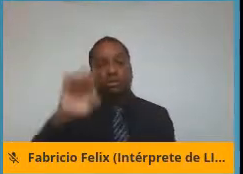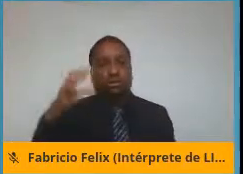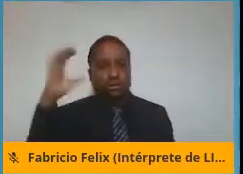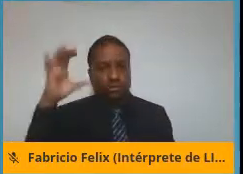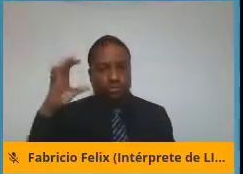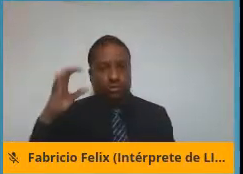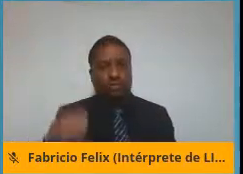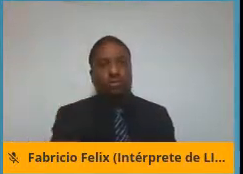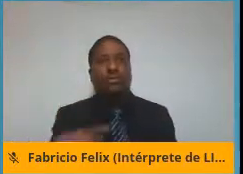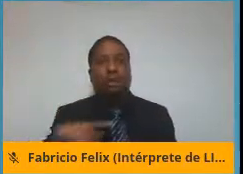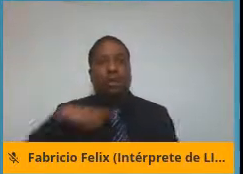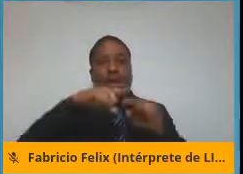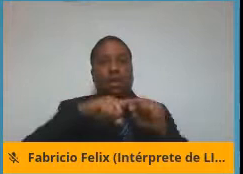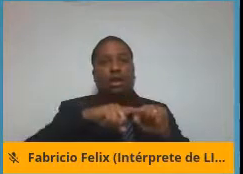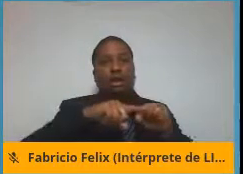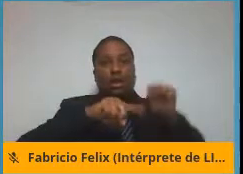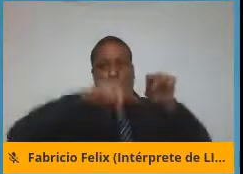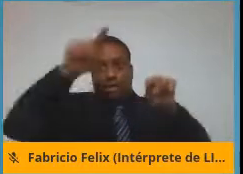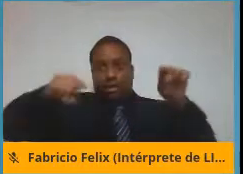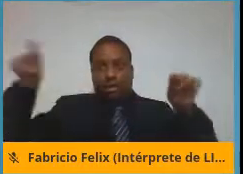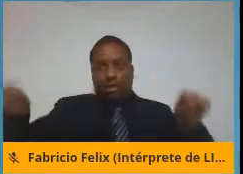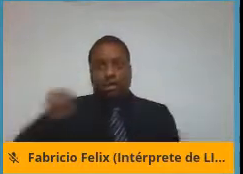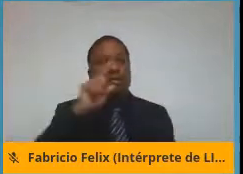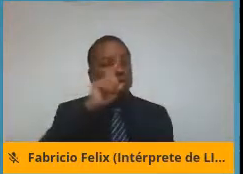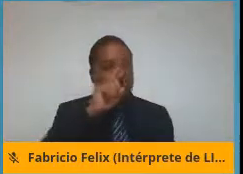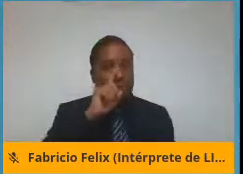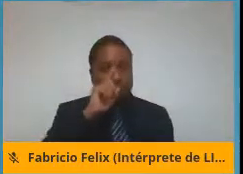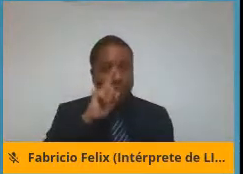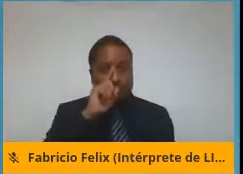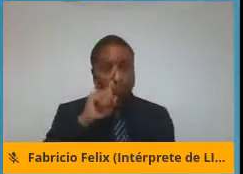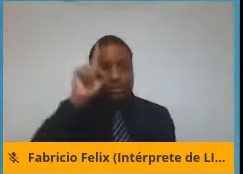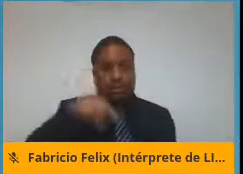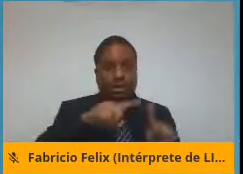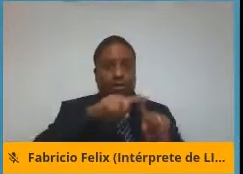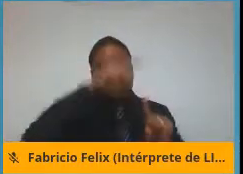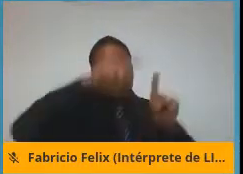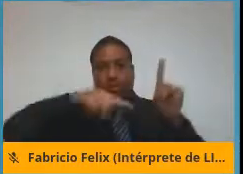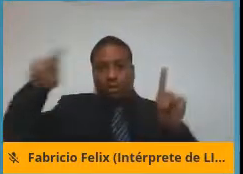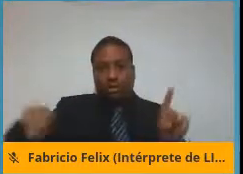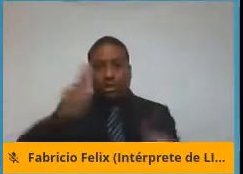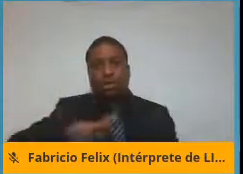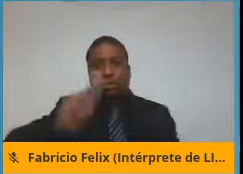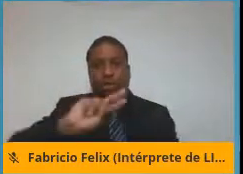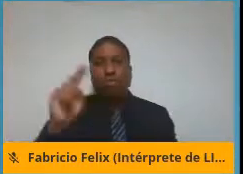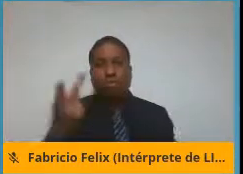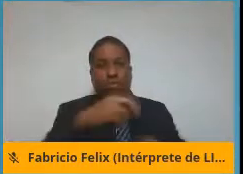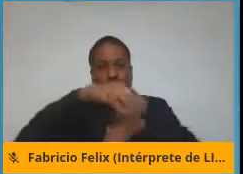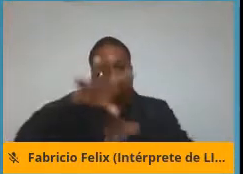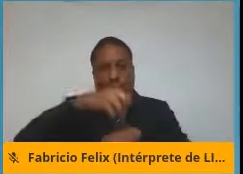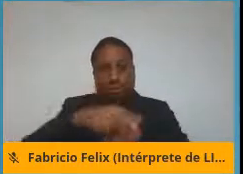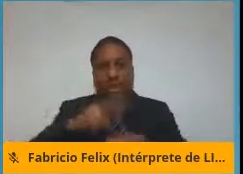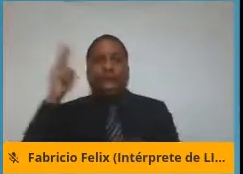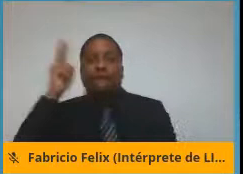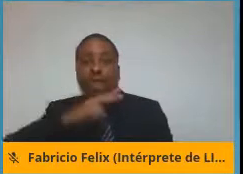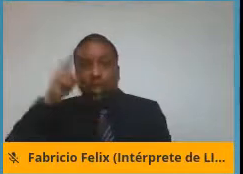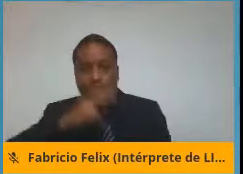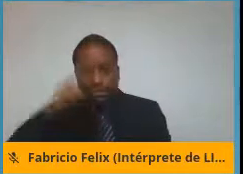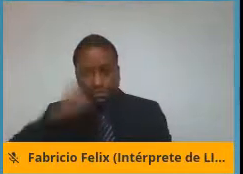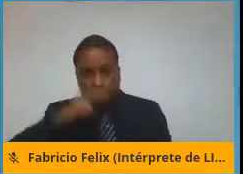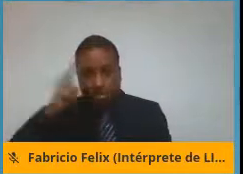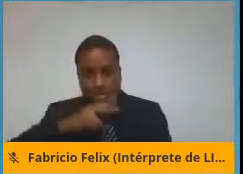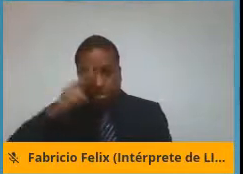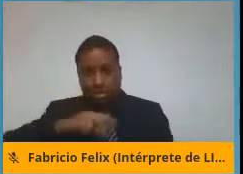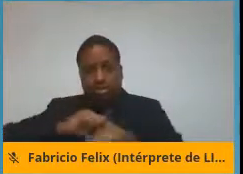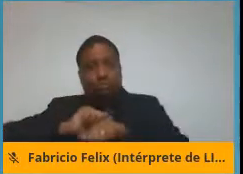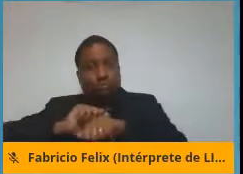tal de diagrama de risco. Ele é um diagrama que está usando as duas informações, a velocidade de propagação da